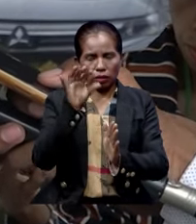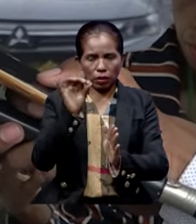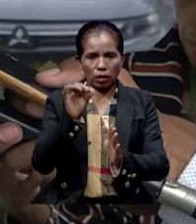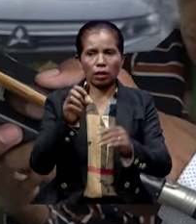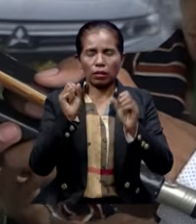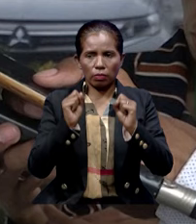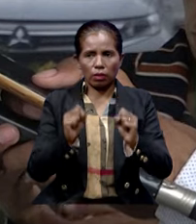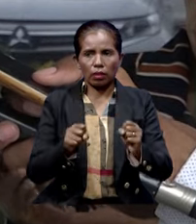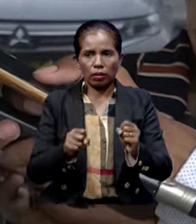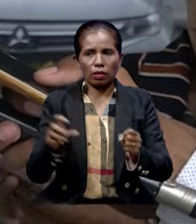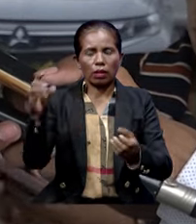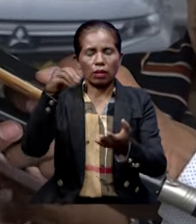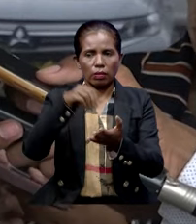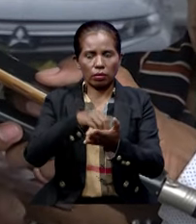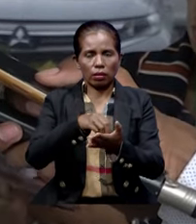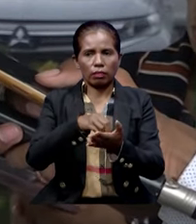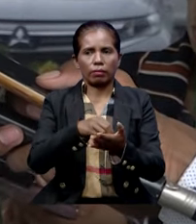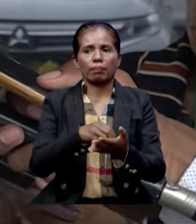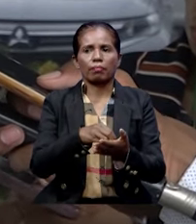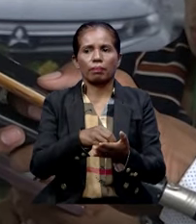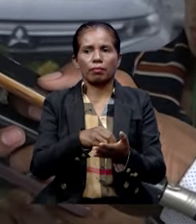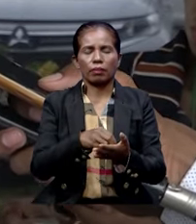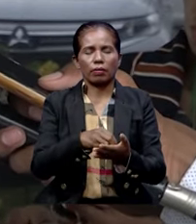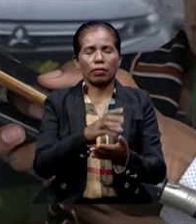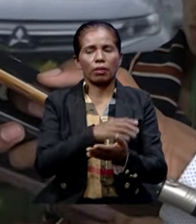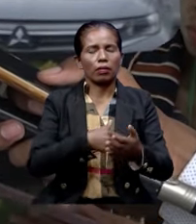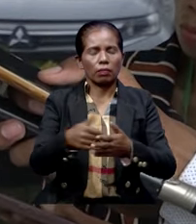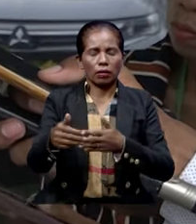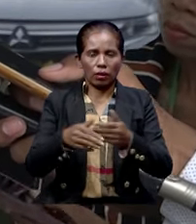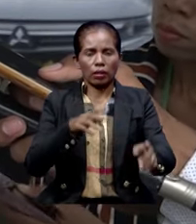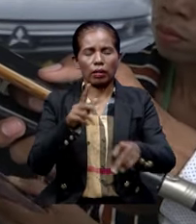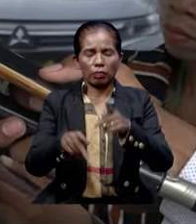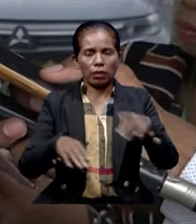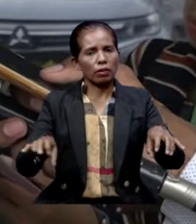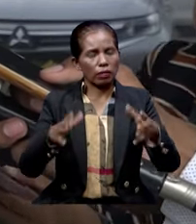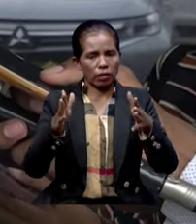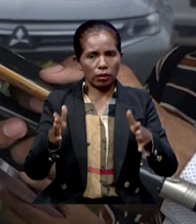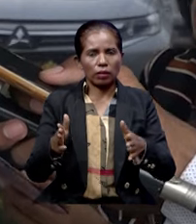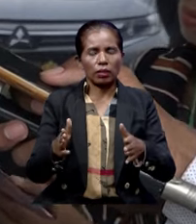maca propõe qualquer candidato ira ba